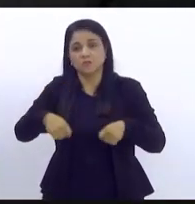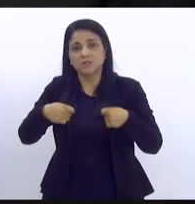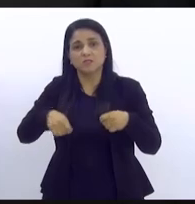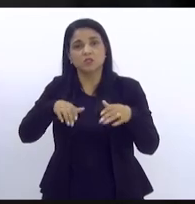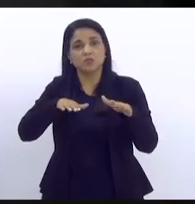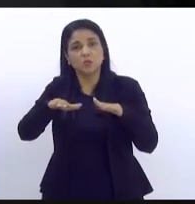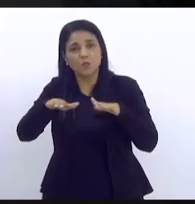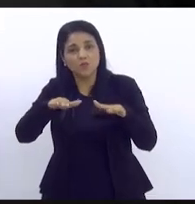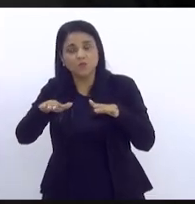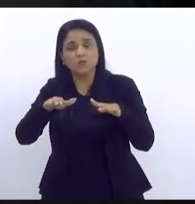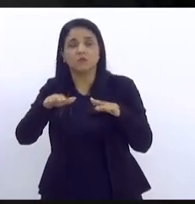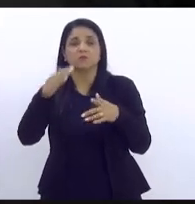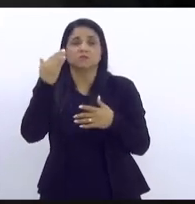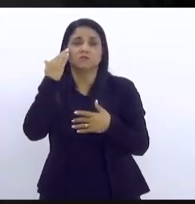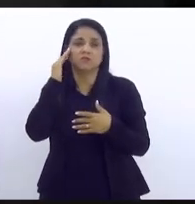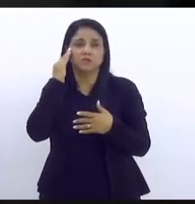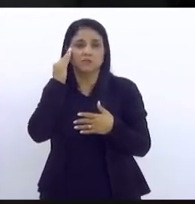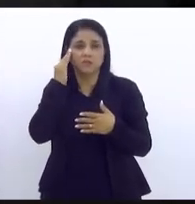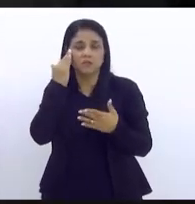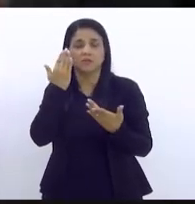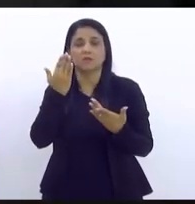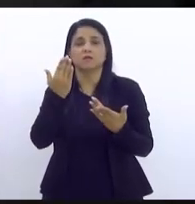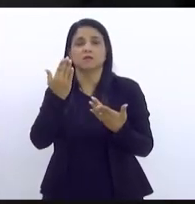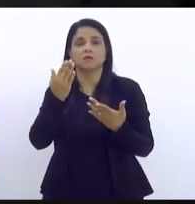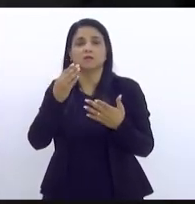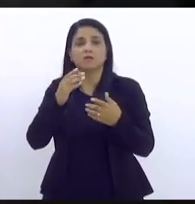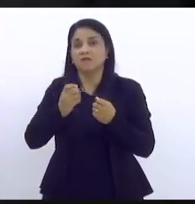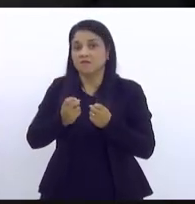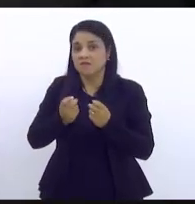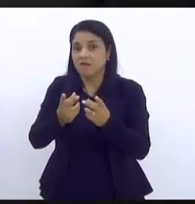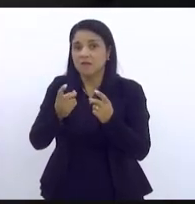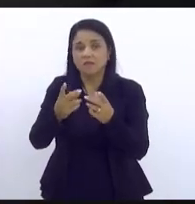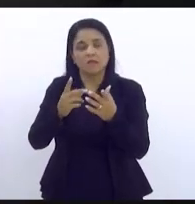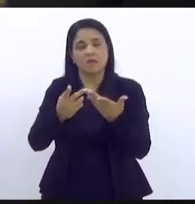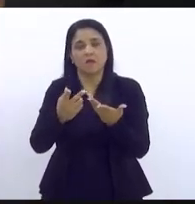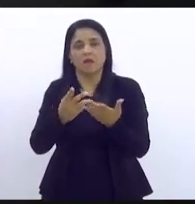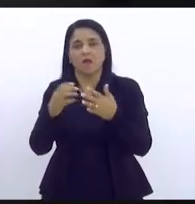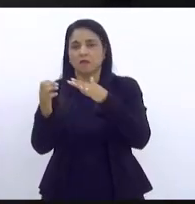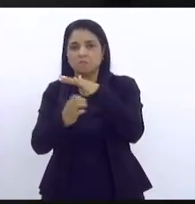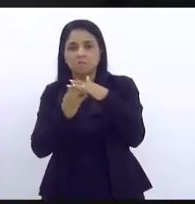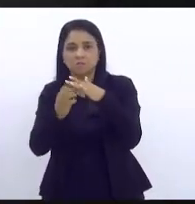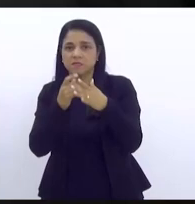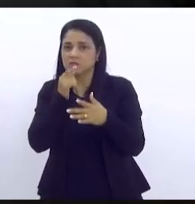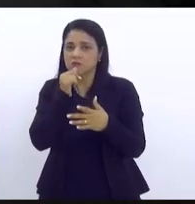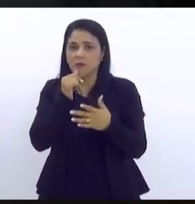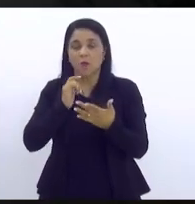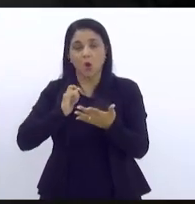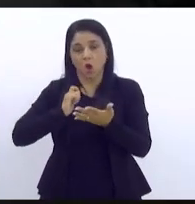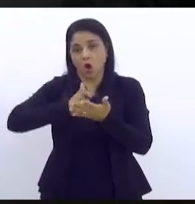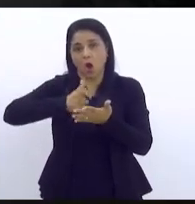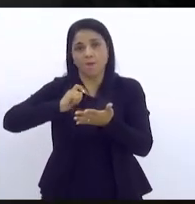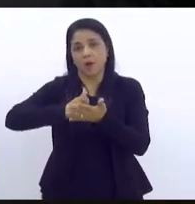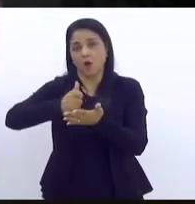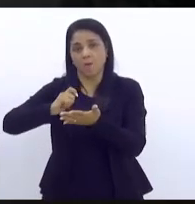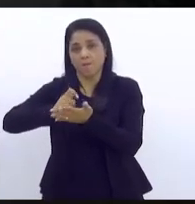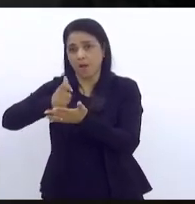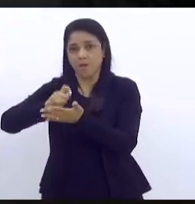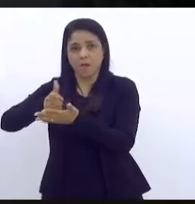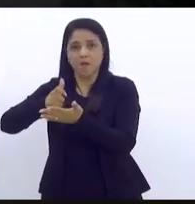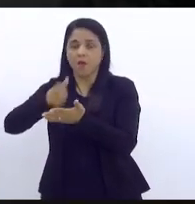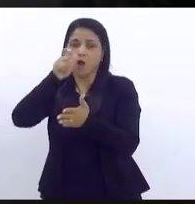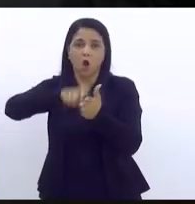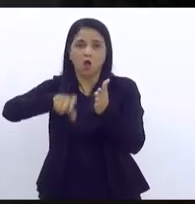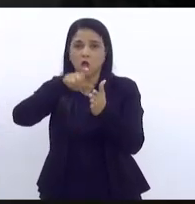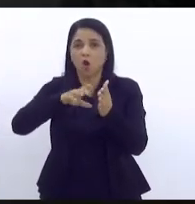compreendo essa lógica neoliberal de simplesmente privatizar e simplesmente você aumentar preço cobrar cobrar cobrar por coisas elementares